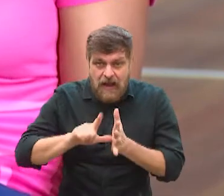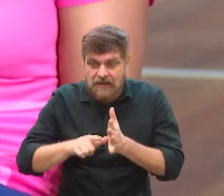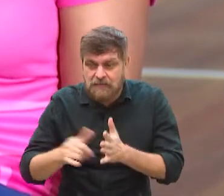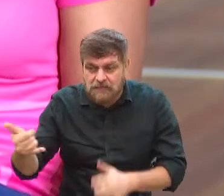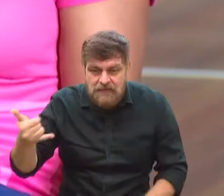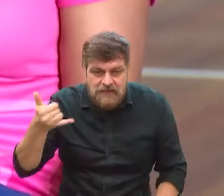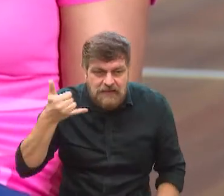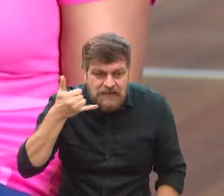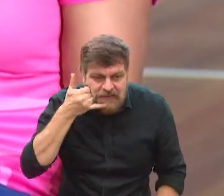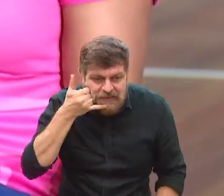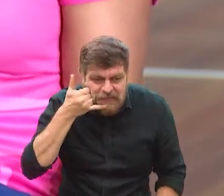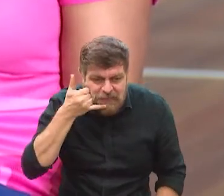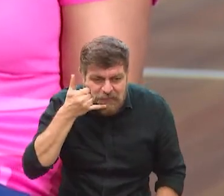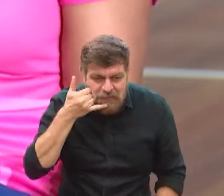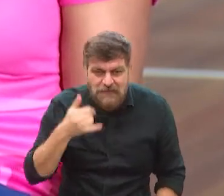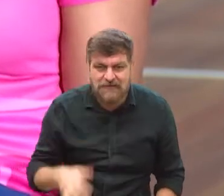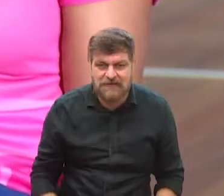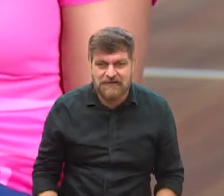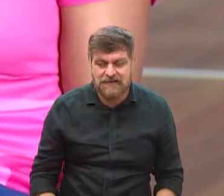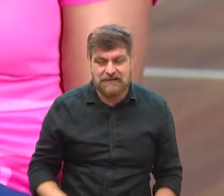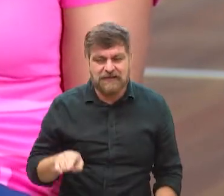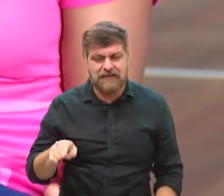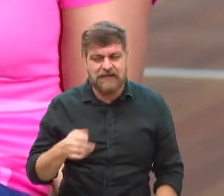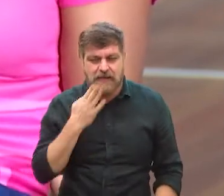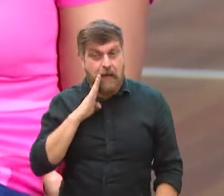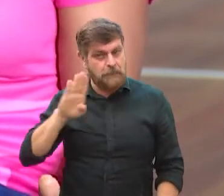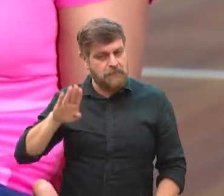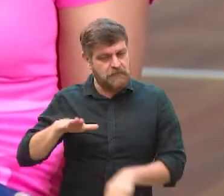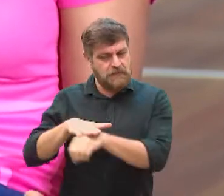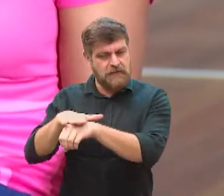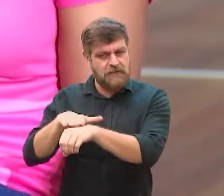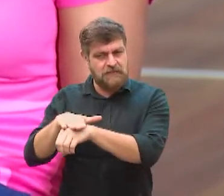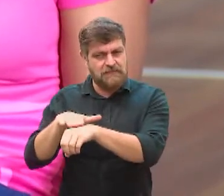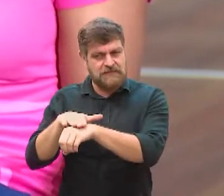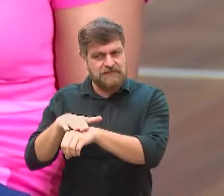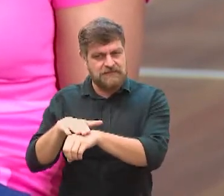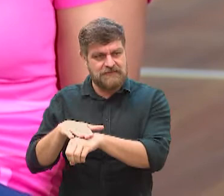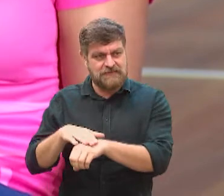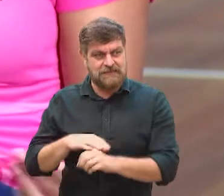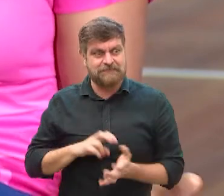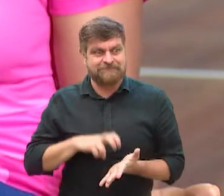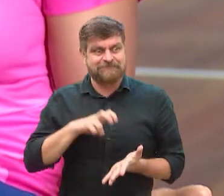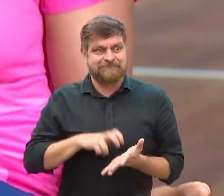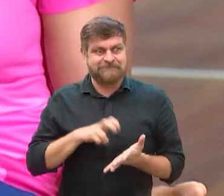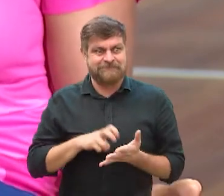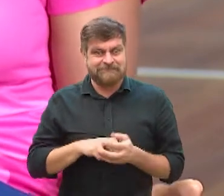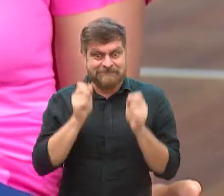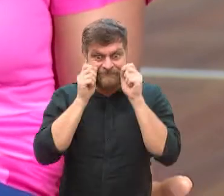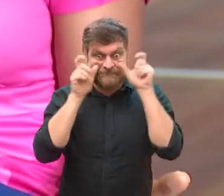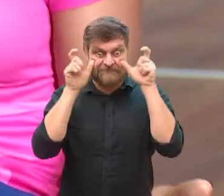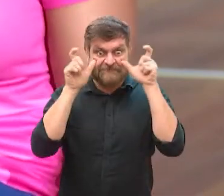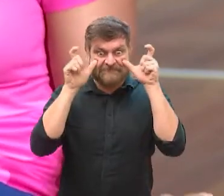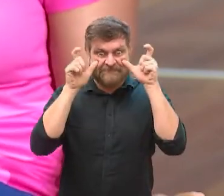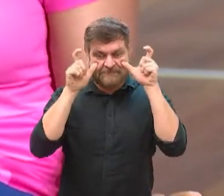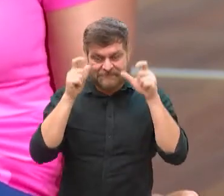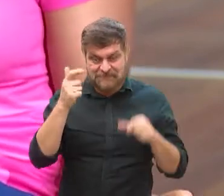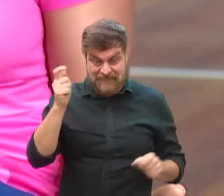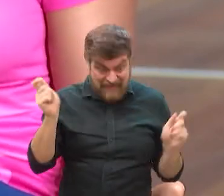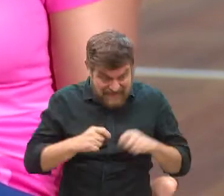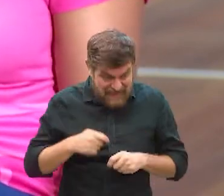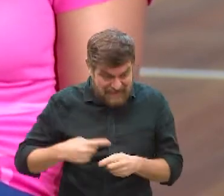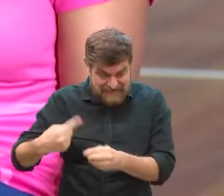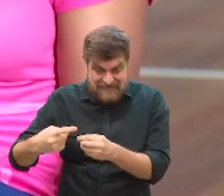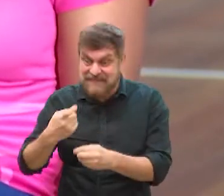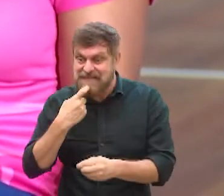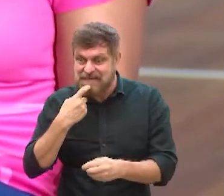quando ele falou que ia conversar para ver se dava, eu já me acendeu as esperanças, né, que eu poderia vir para